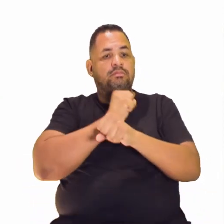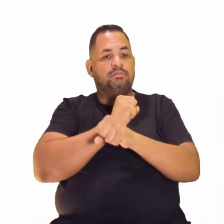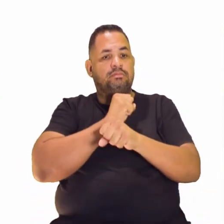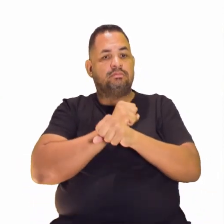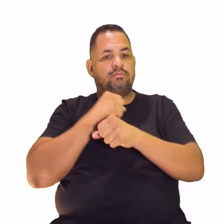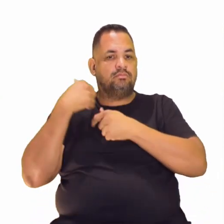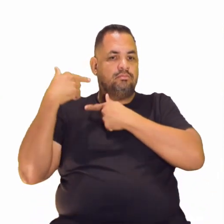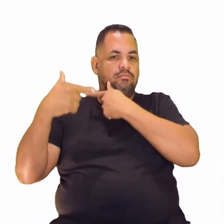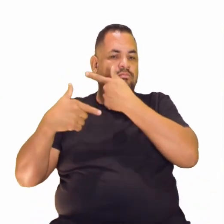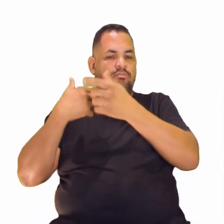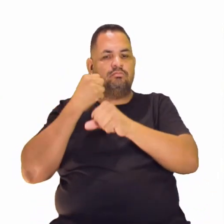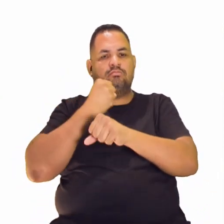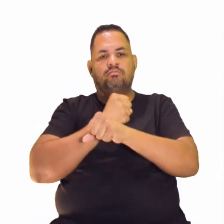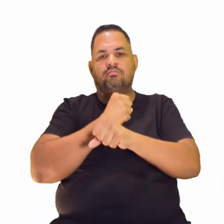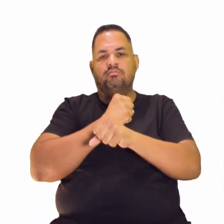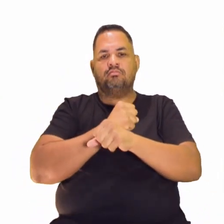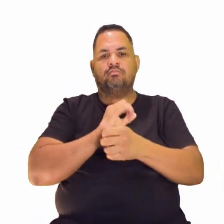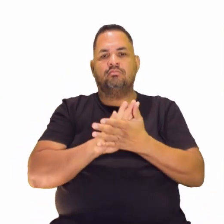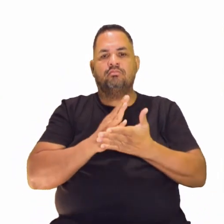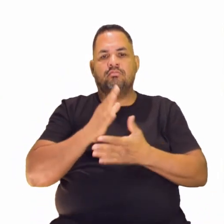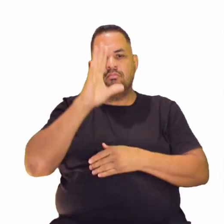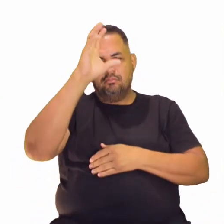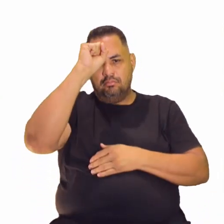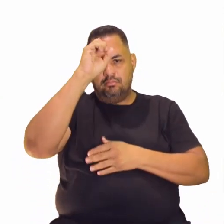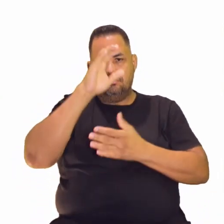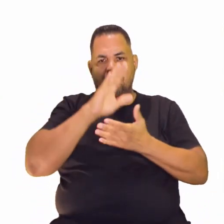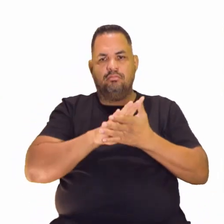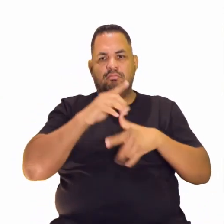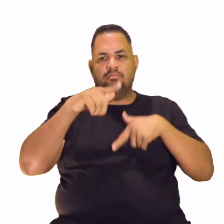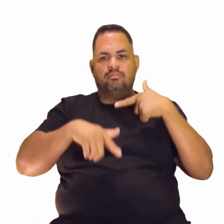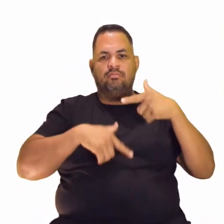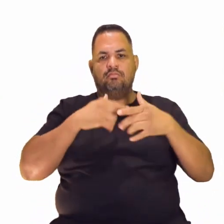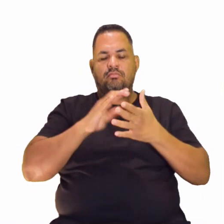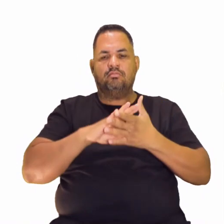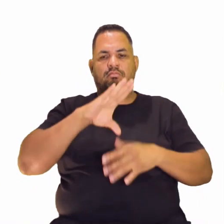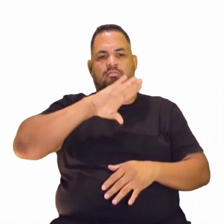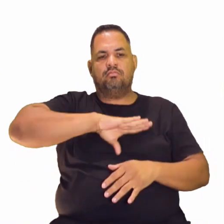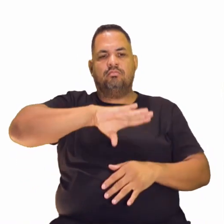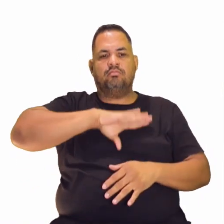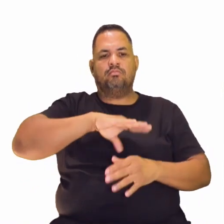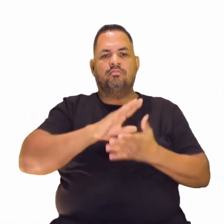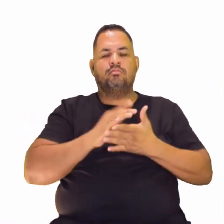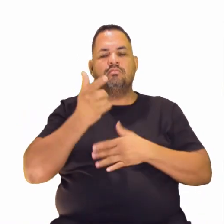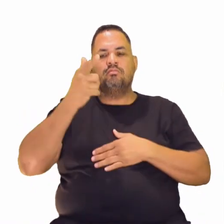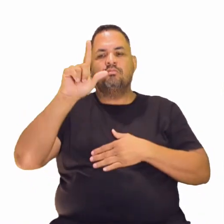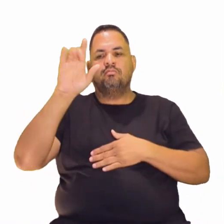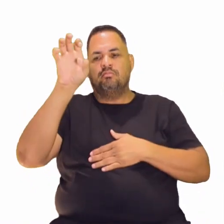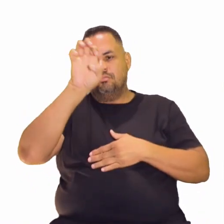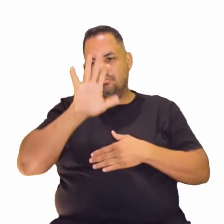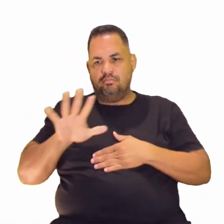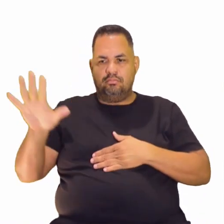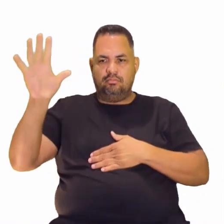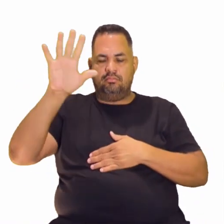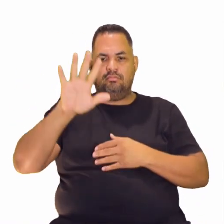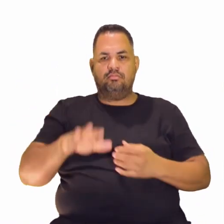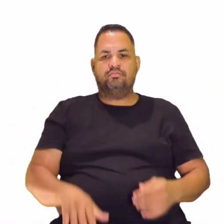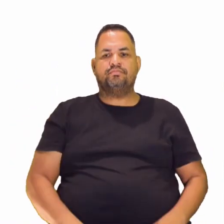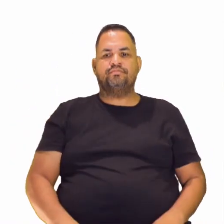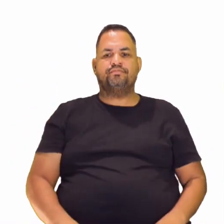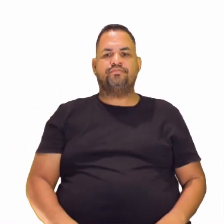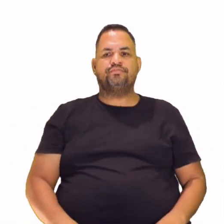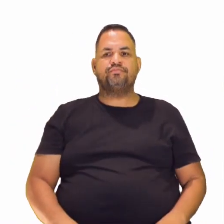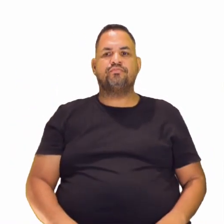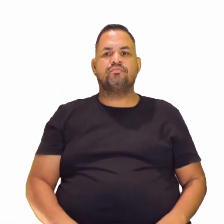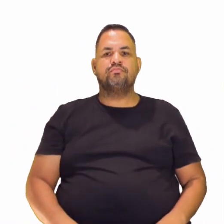escravos ou descendentes de escravos que aprenderam o ofício com portugueses ou outros europeus.